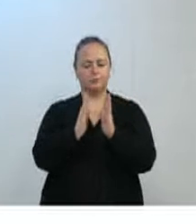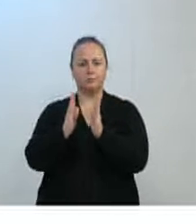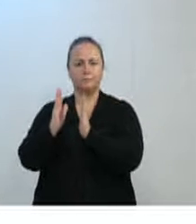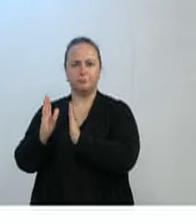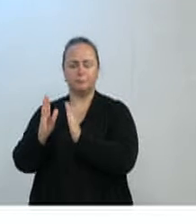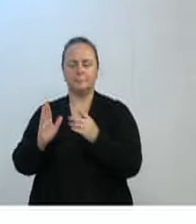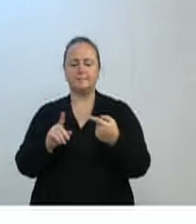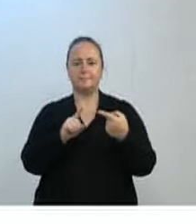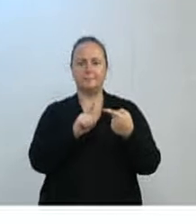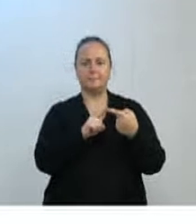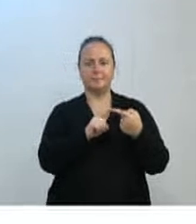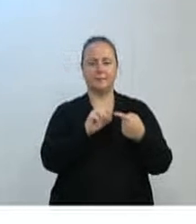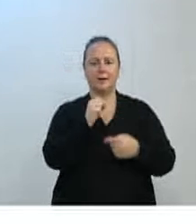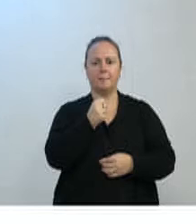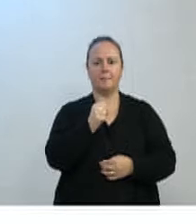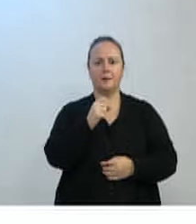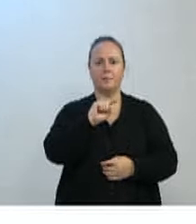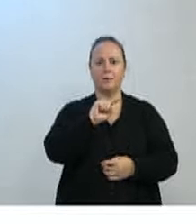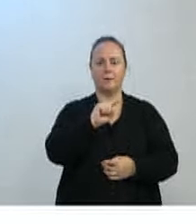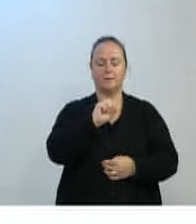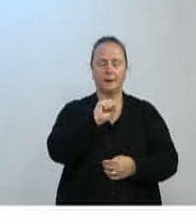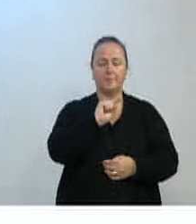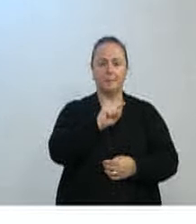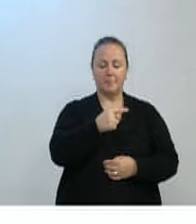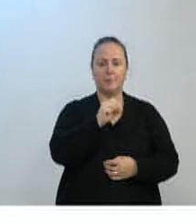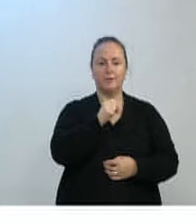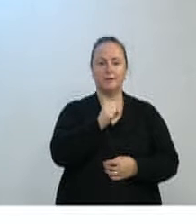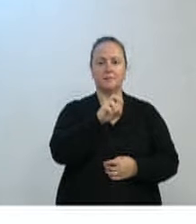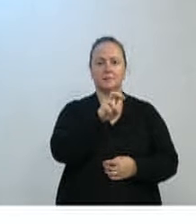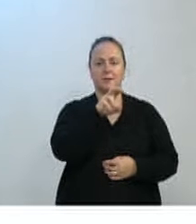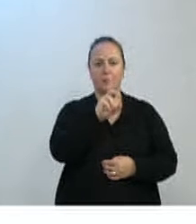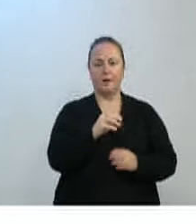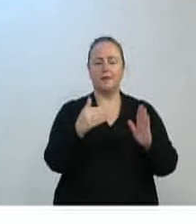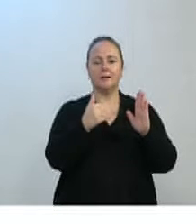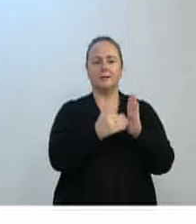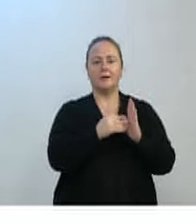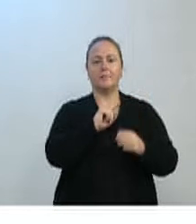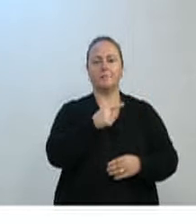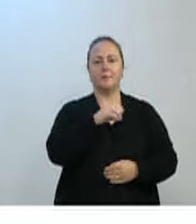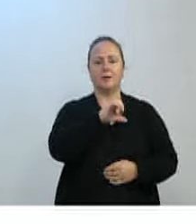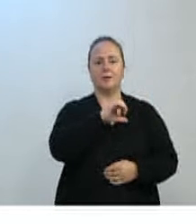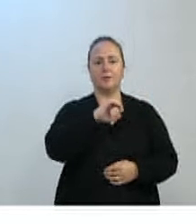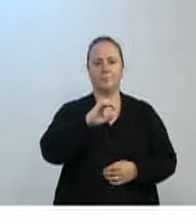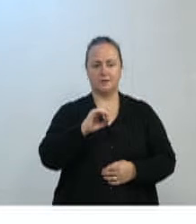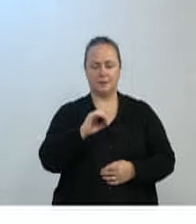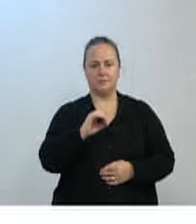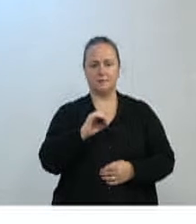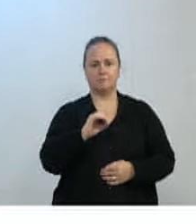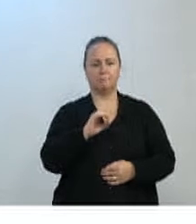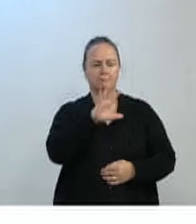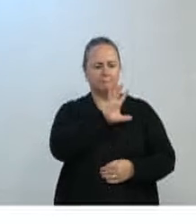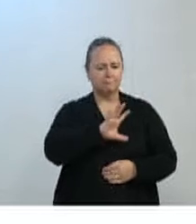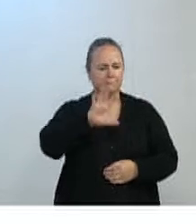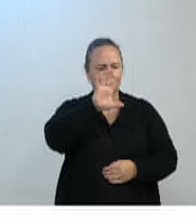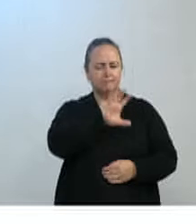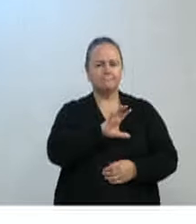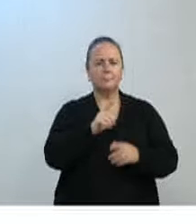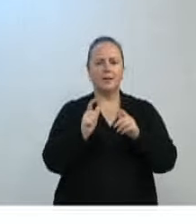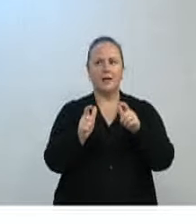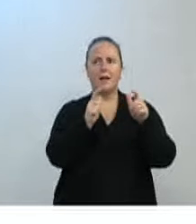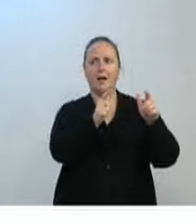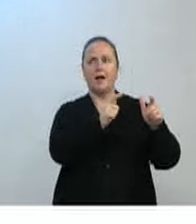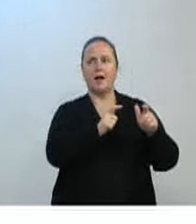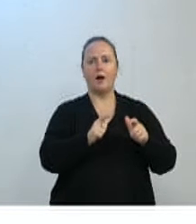de 1850 a 1900, foi desenhado um mapa e a localização das casas